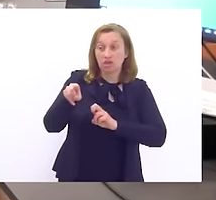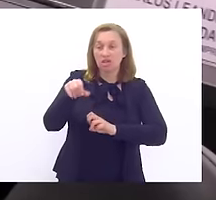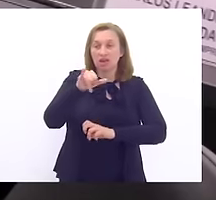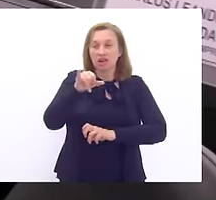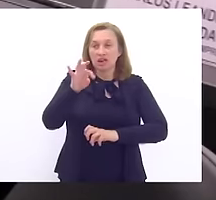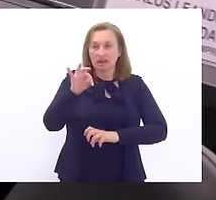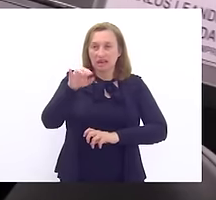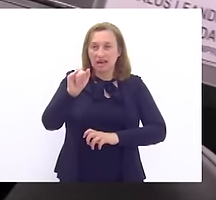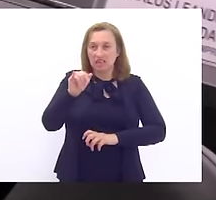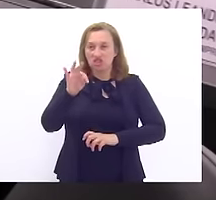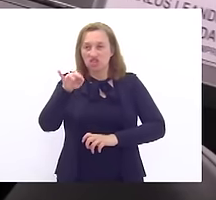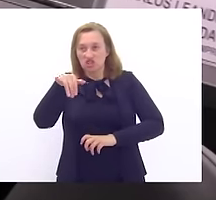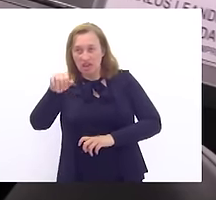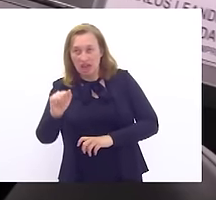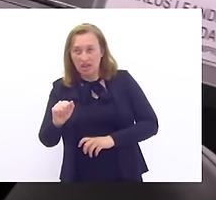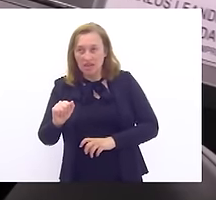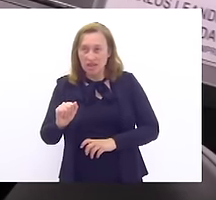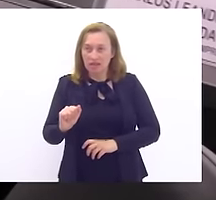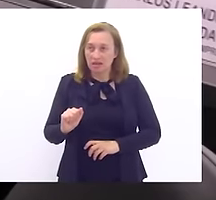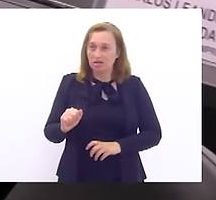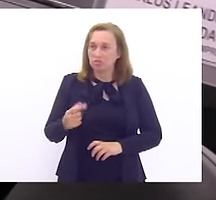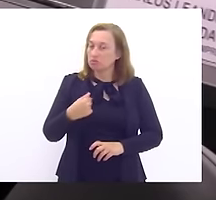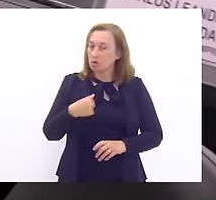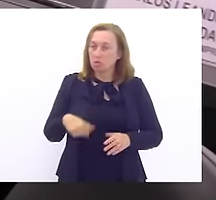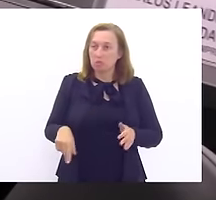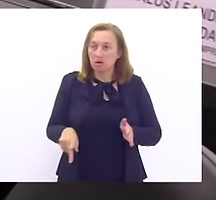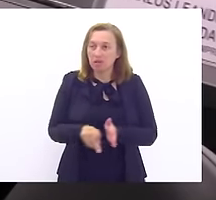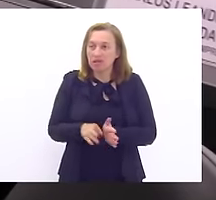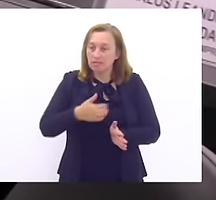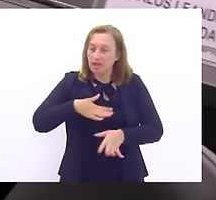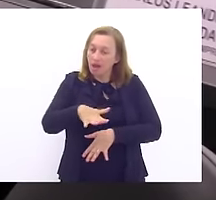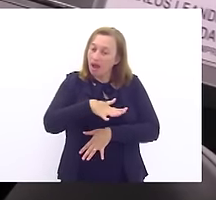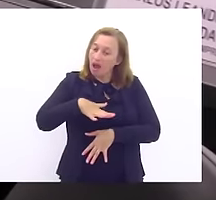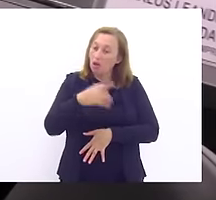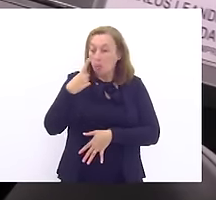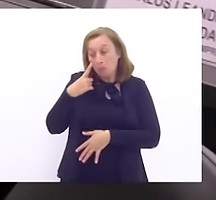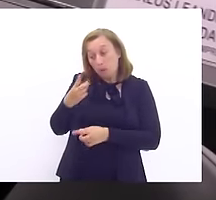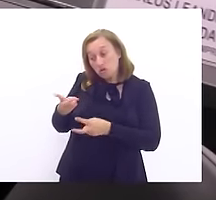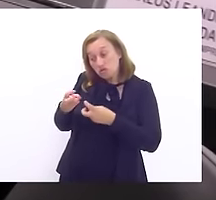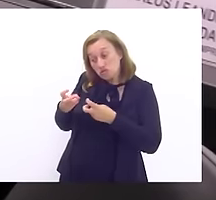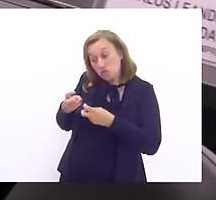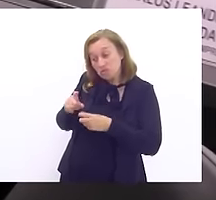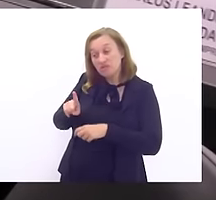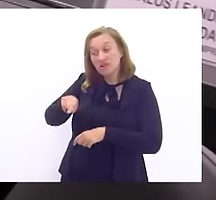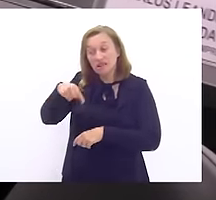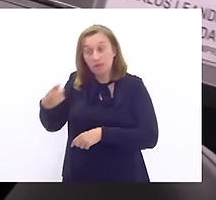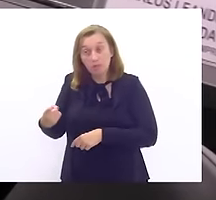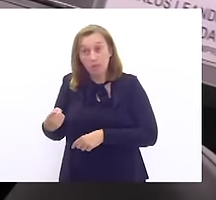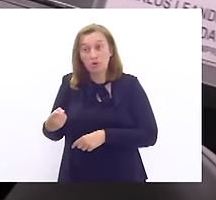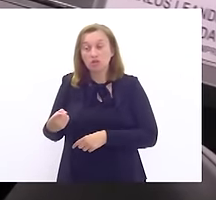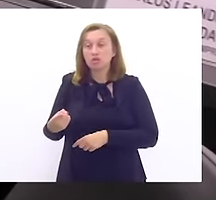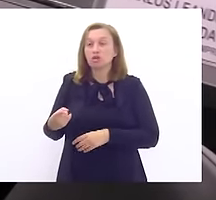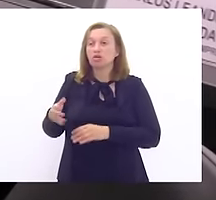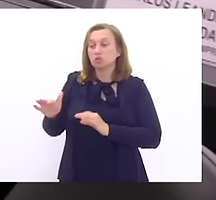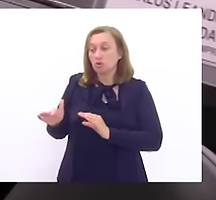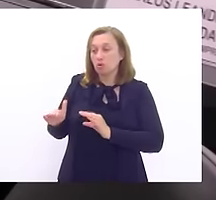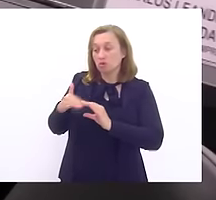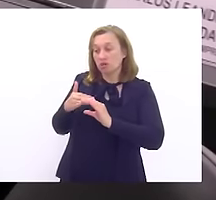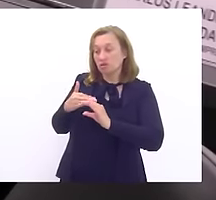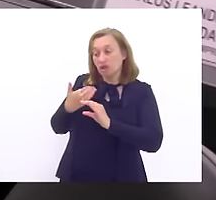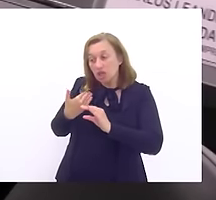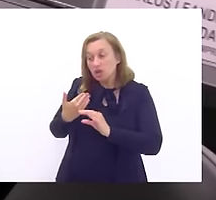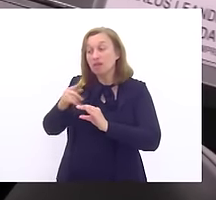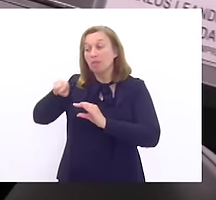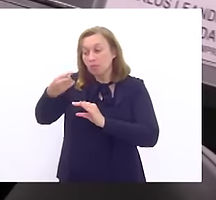Itatiaia não é nem meu CPA não posso nem ver mas o jogo se o senhor puder me passar eu repasso eu